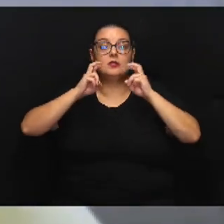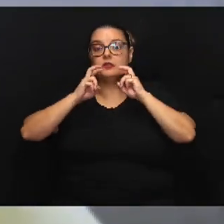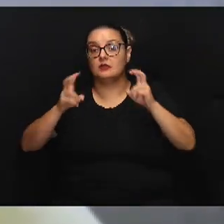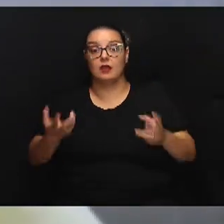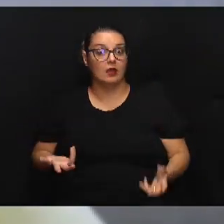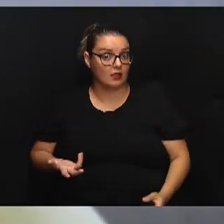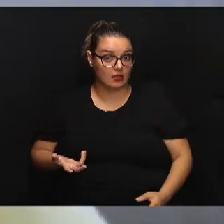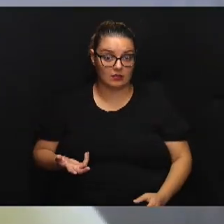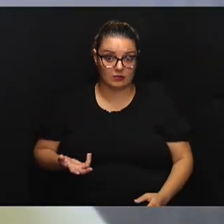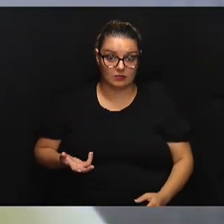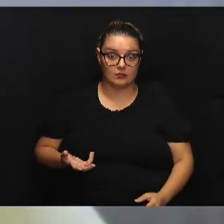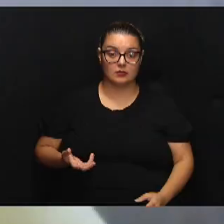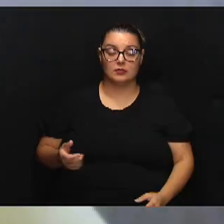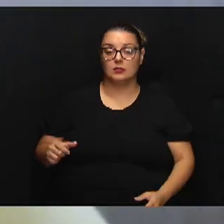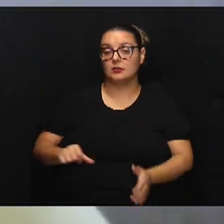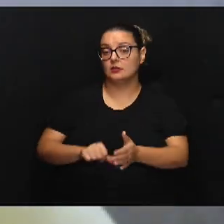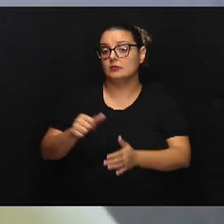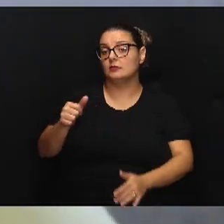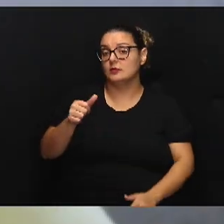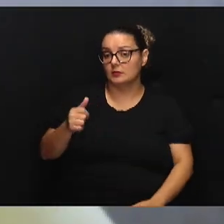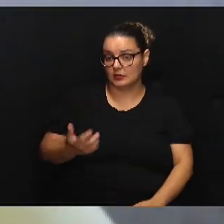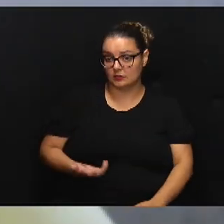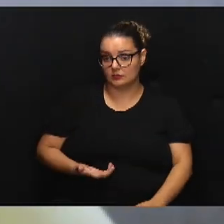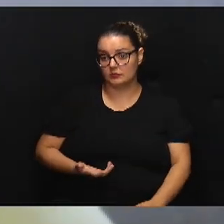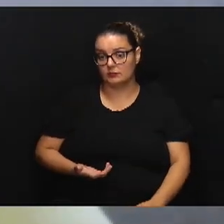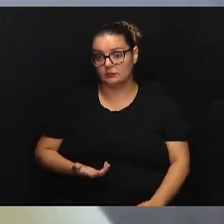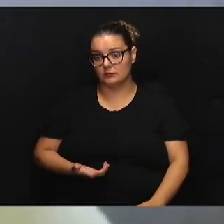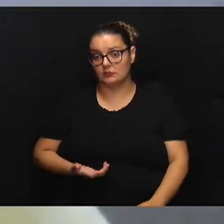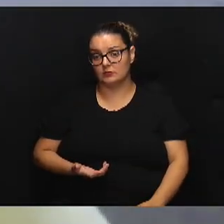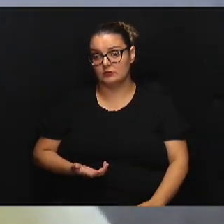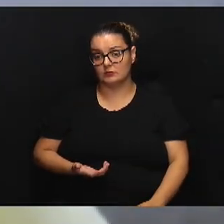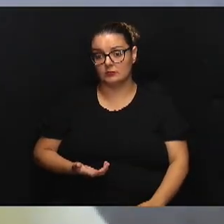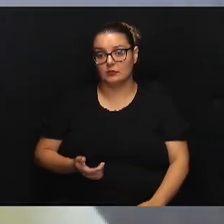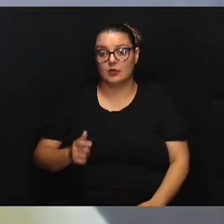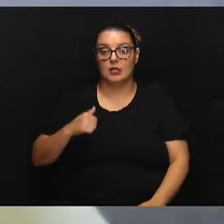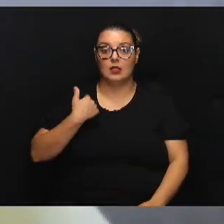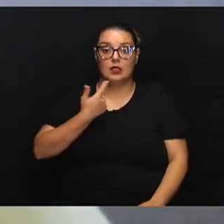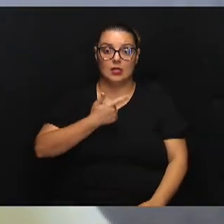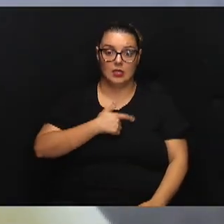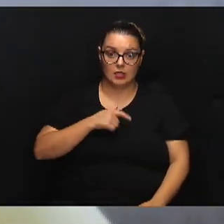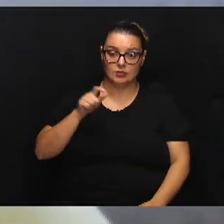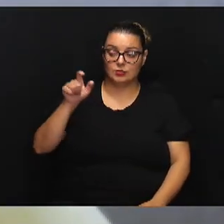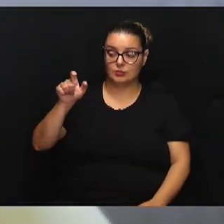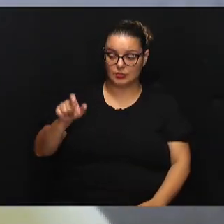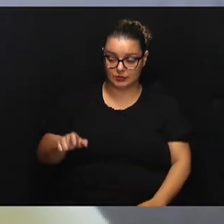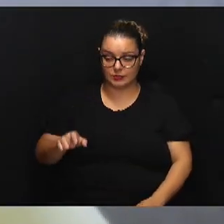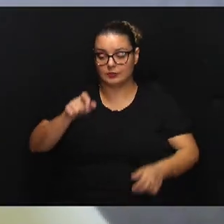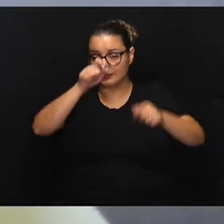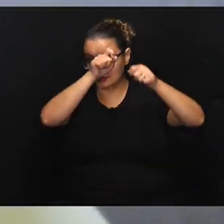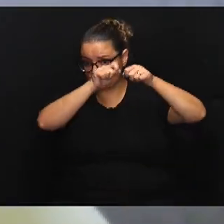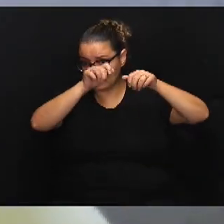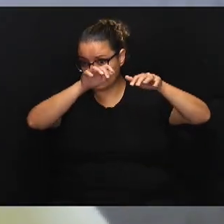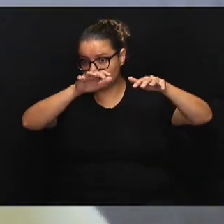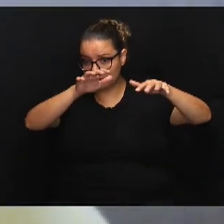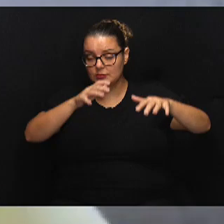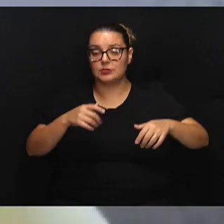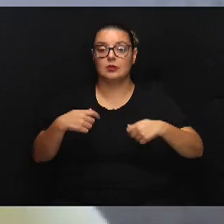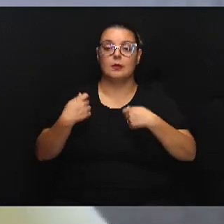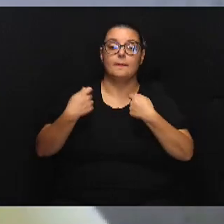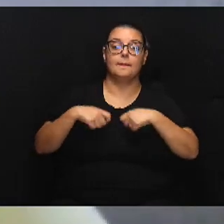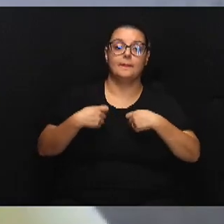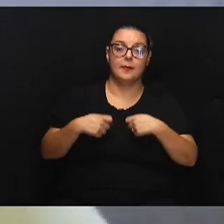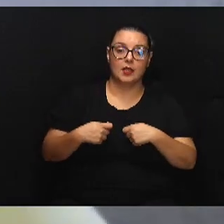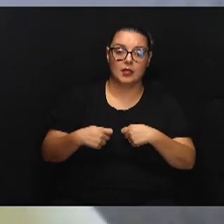aula. Então, em primeiro lugar, a nossa pessoa autista, ela